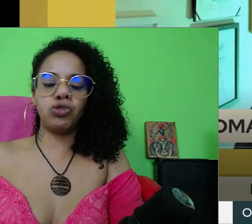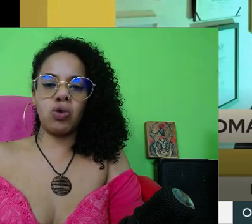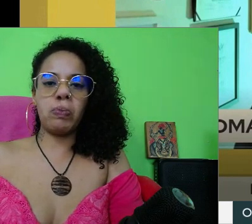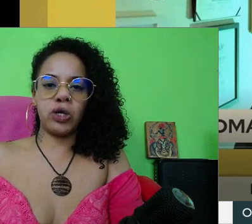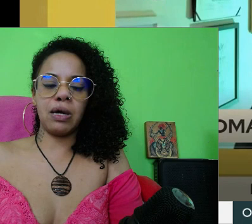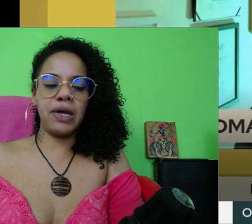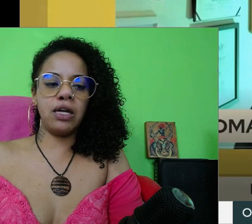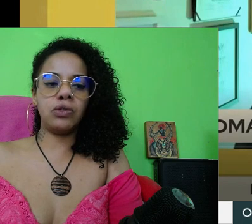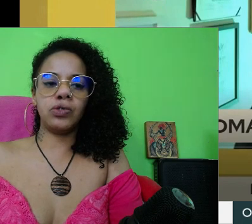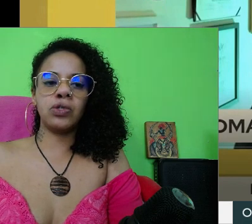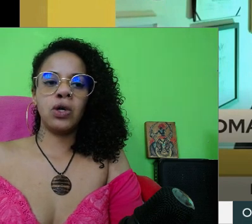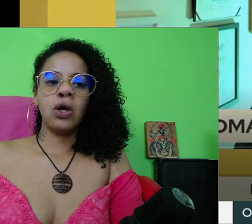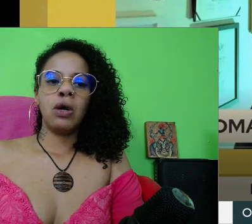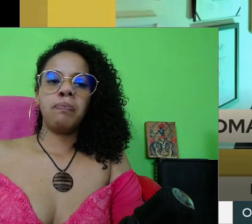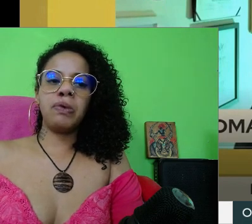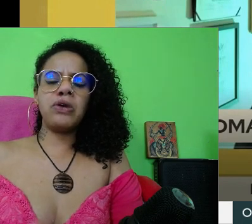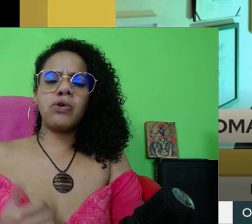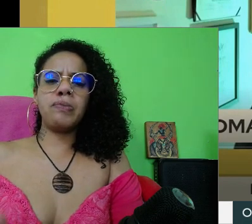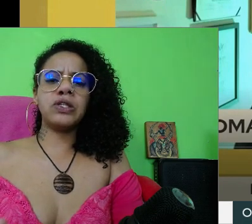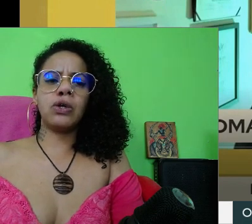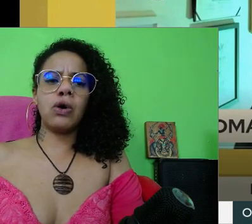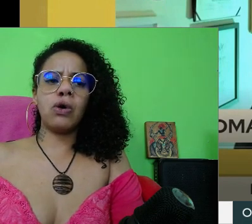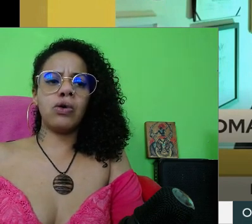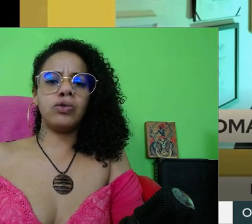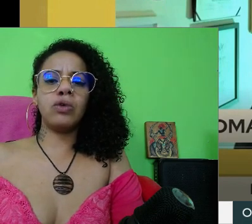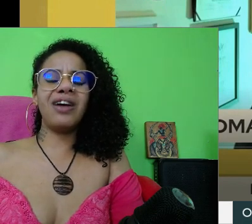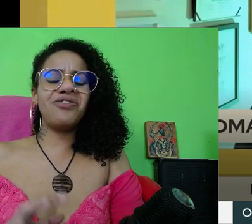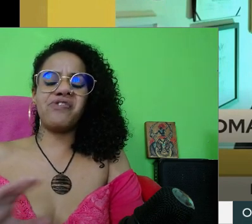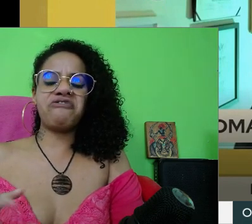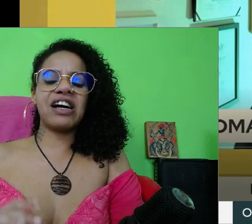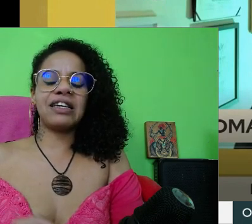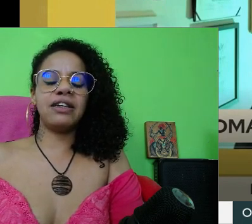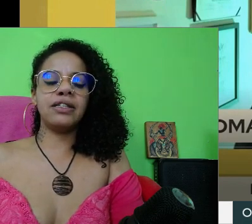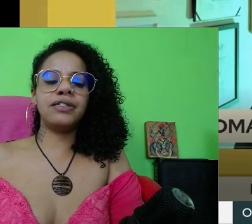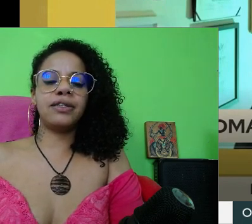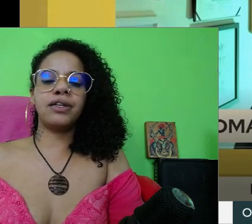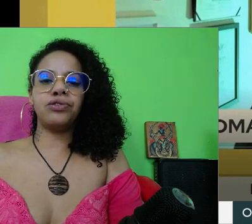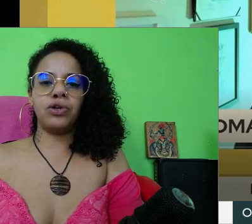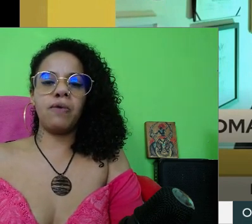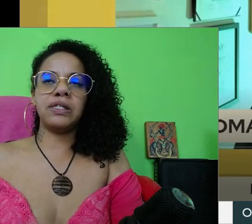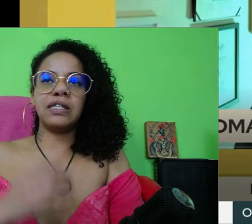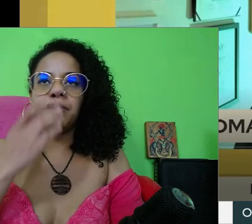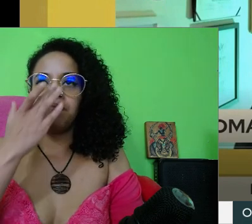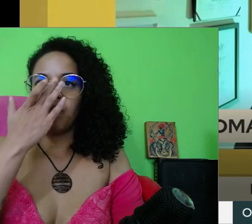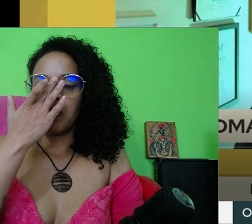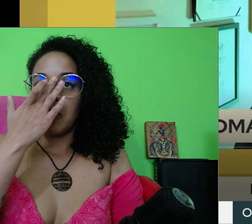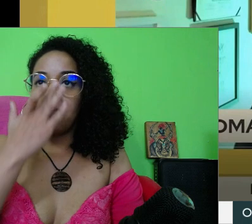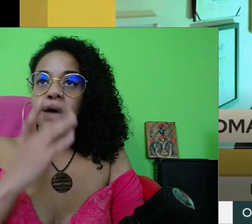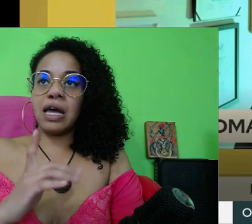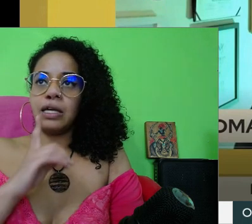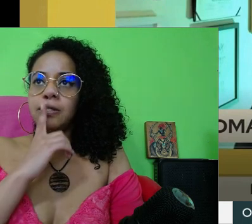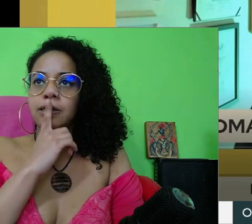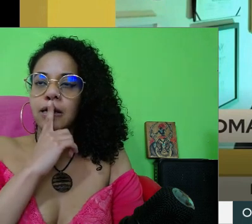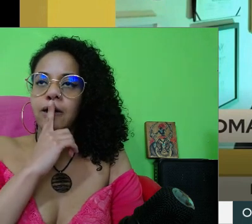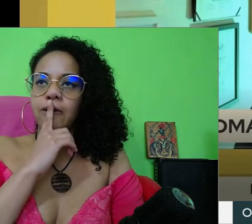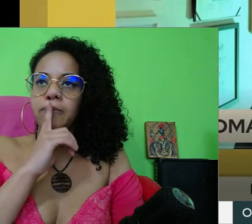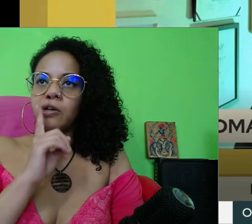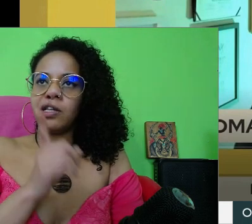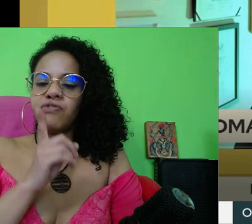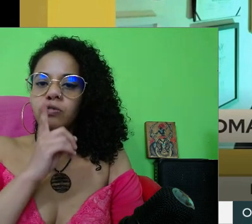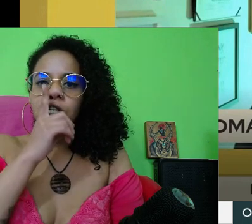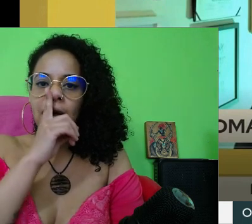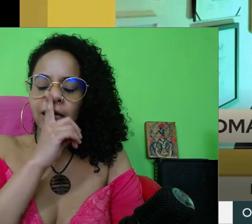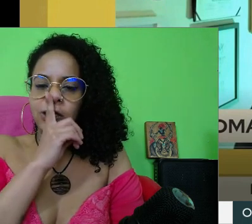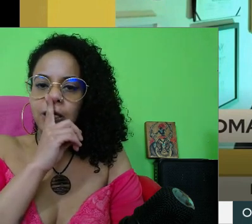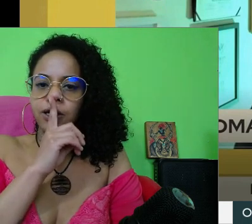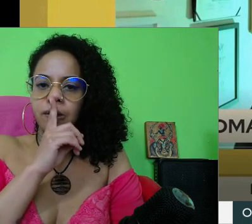estranho alguns comportamentos primeiro começou eu não vou ficar aqui citando nomes né mas eu lembro